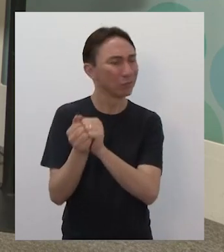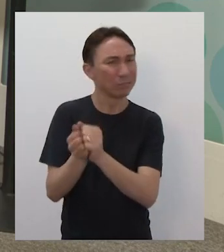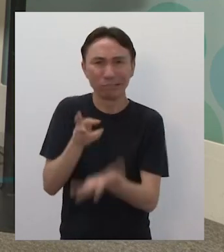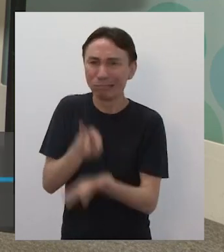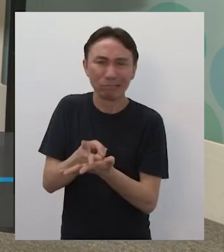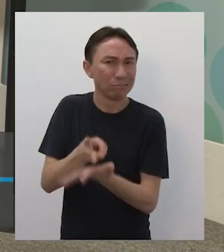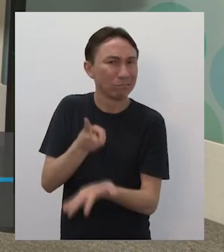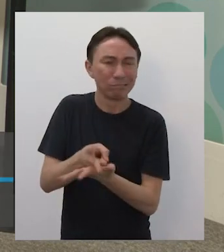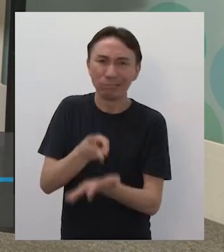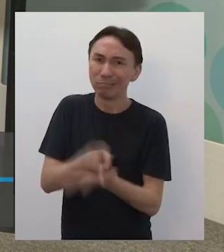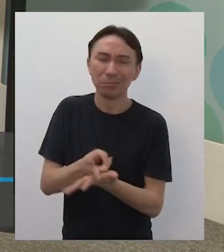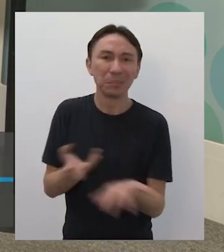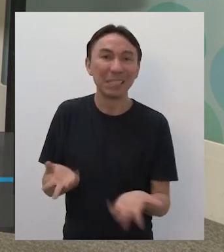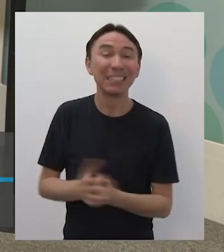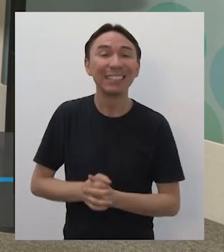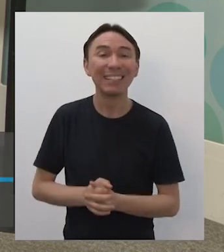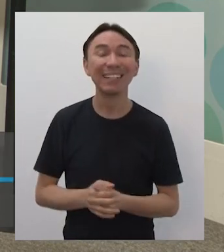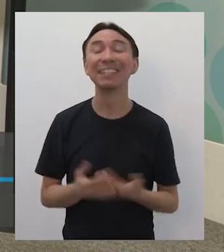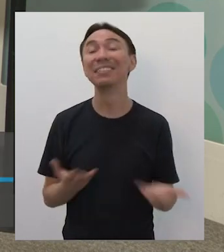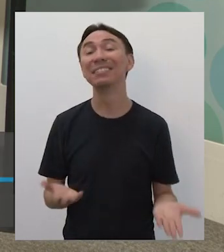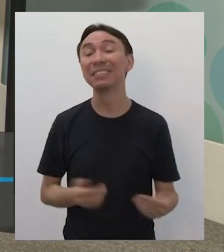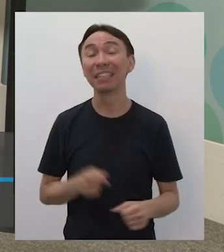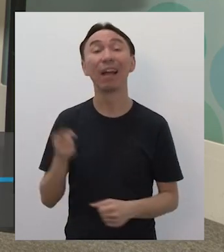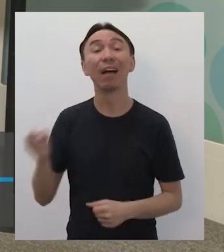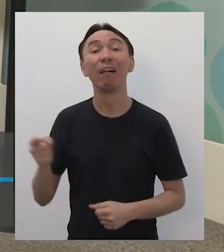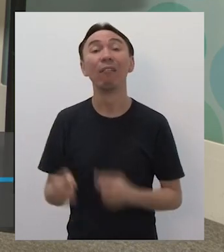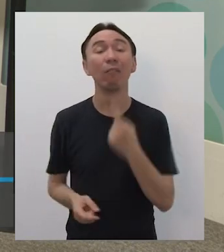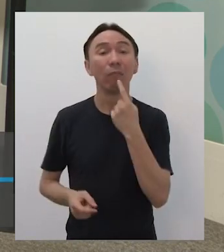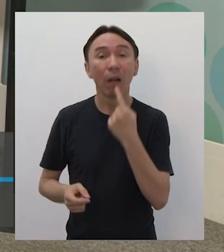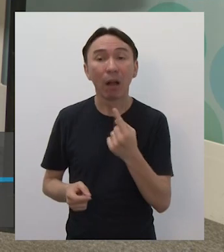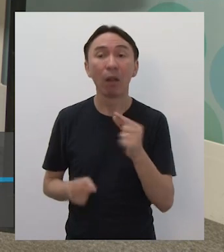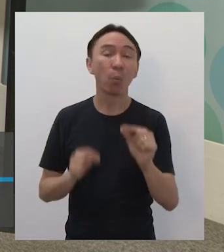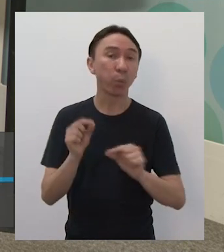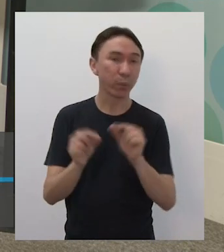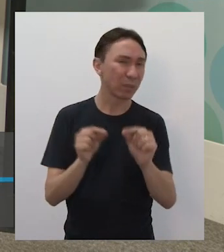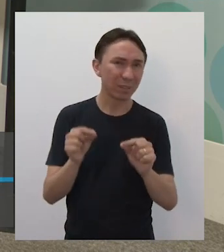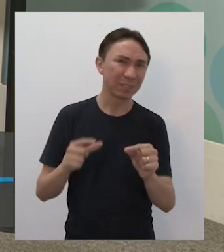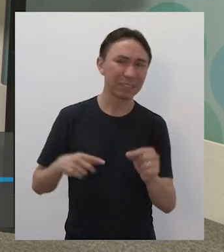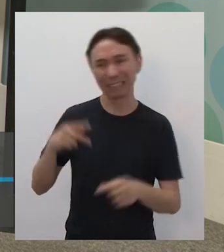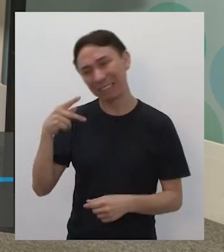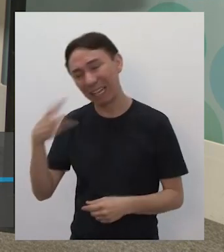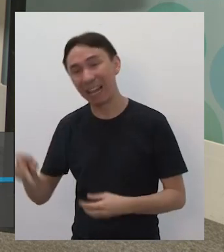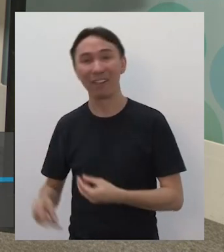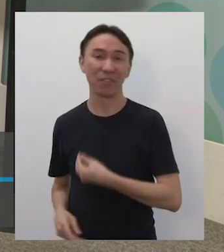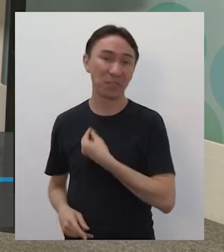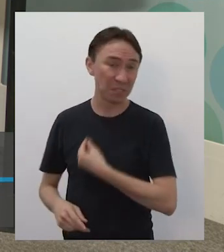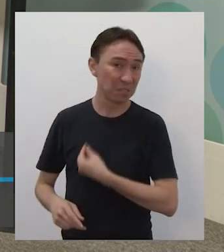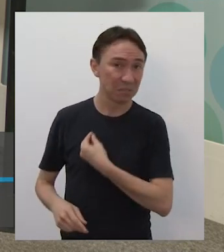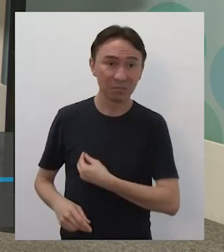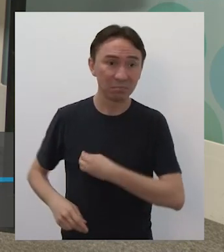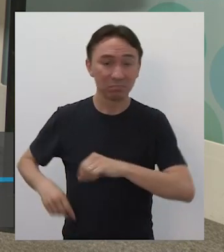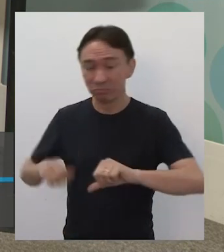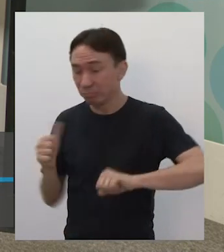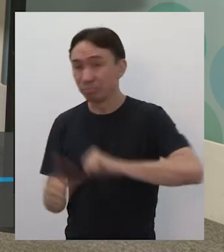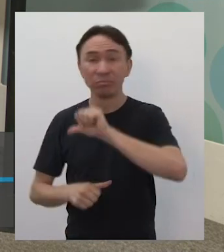de outra. E ele demonstra que, ele, né, a partir disso, ele fez várias mudanças, pensou em algumas coisas e ele tinha aquela vontade com ele, né, de